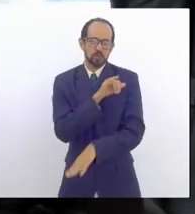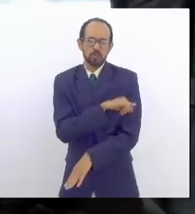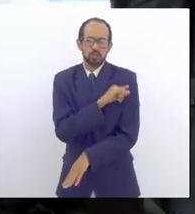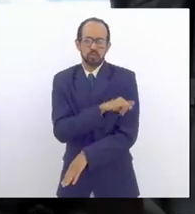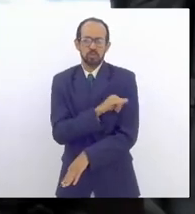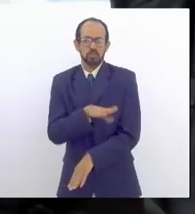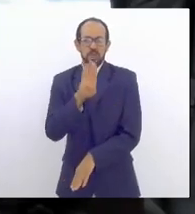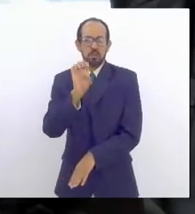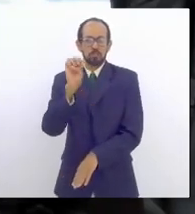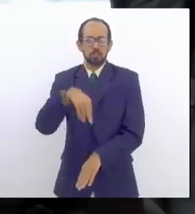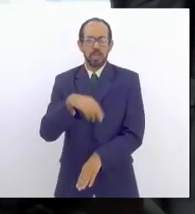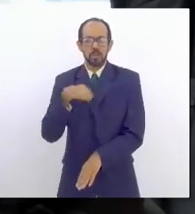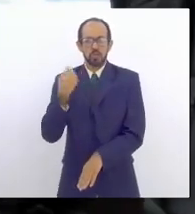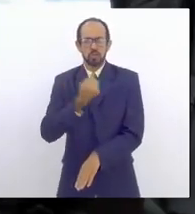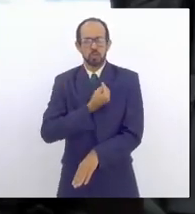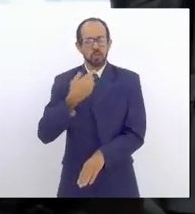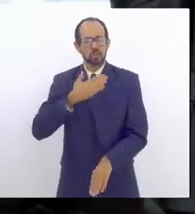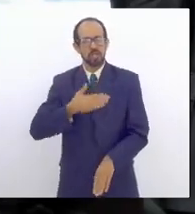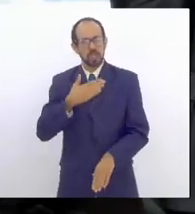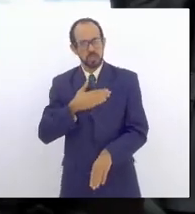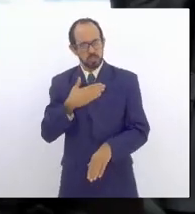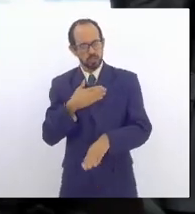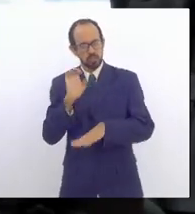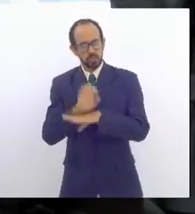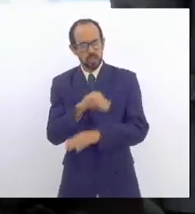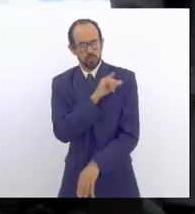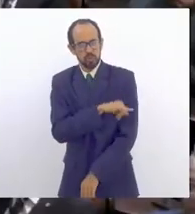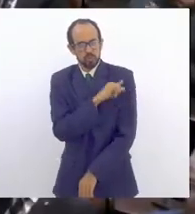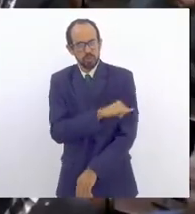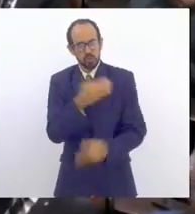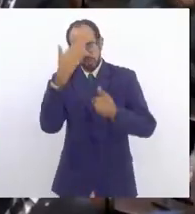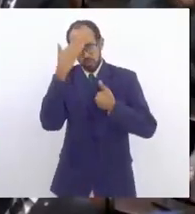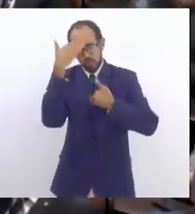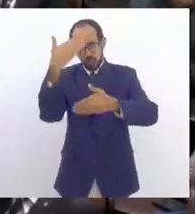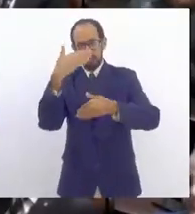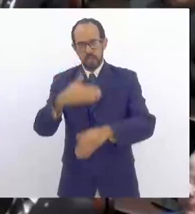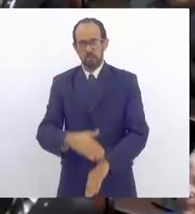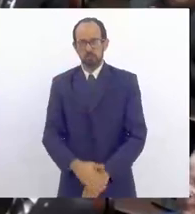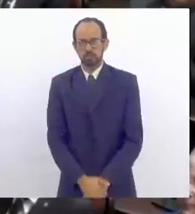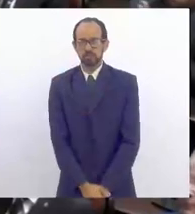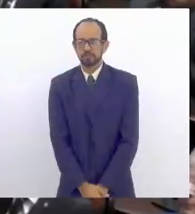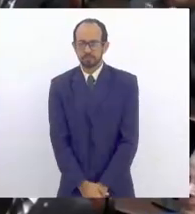do nosso querido Estado do Rio de Janeiro. Obrigado.